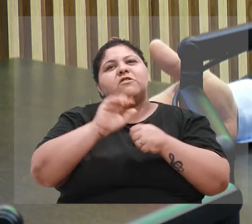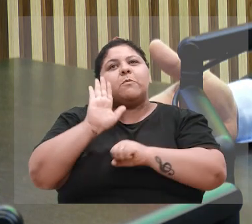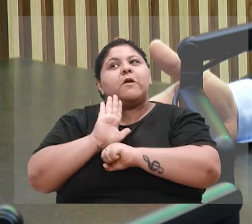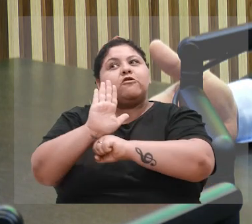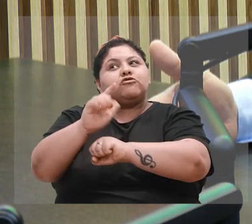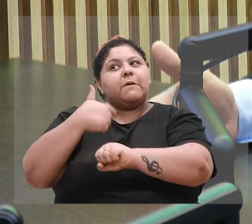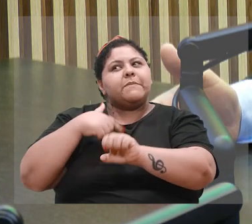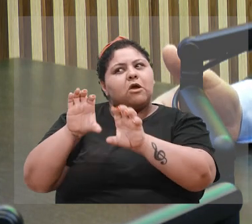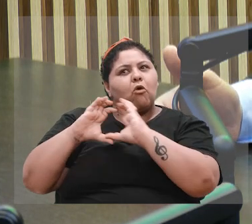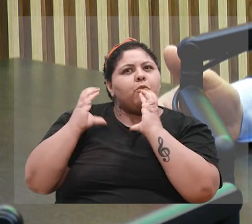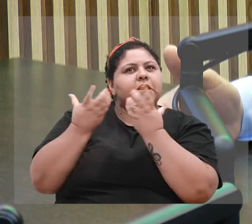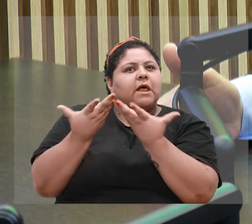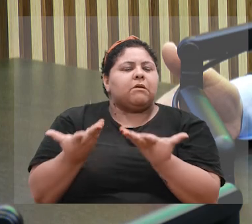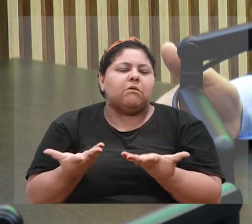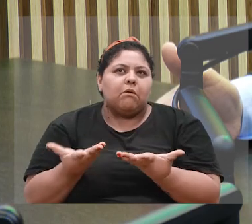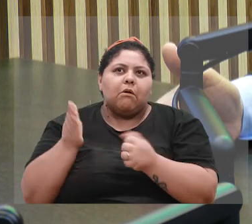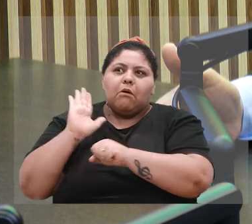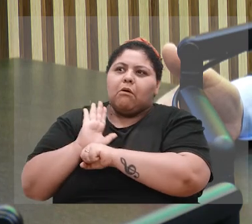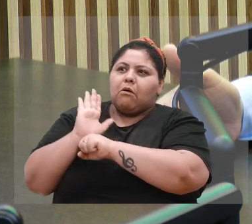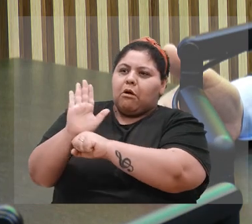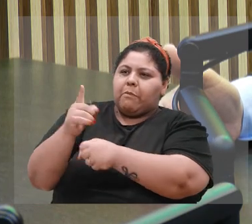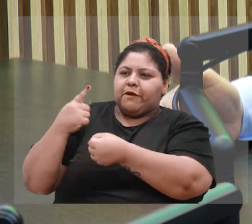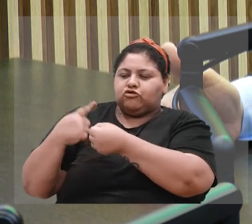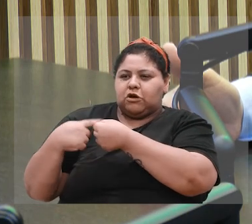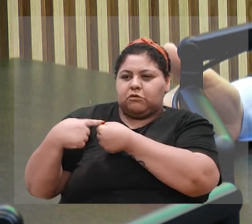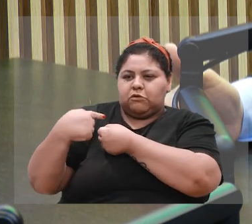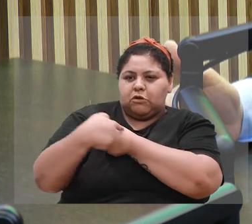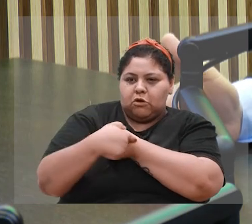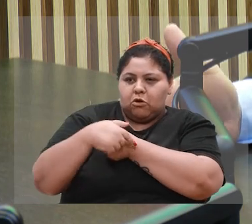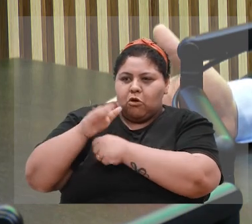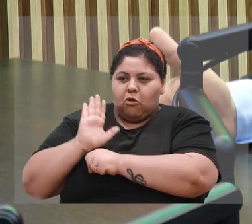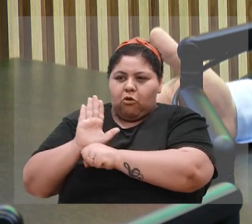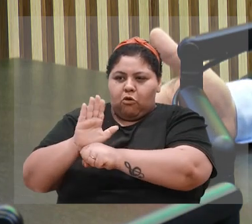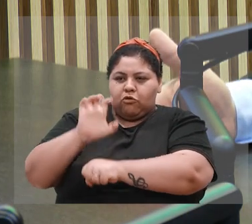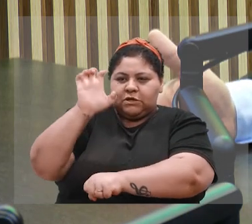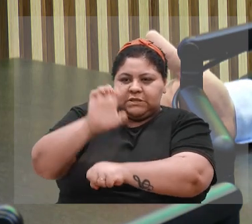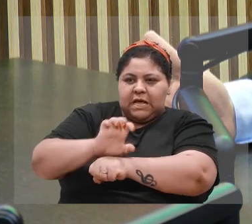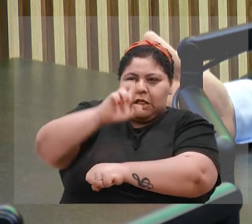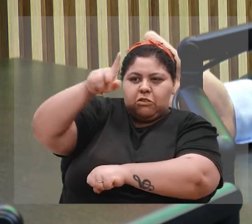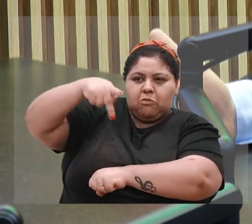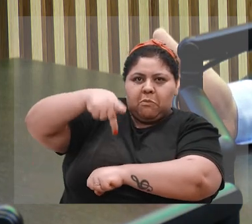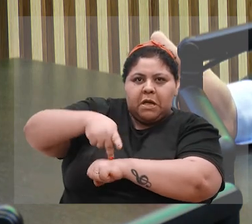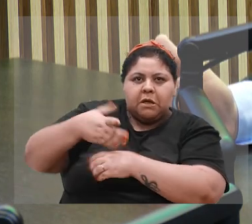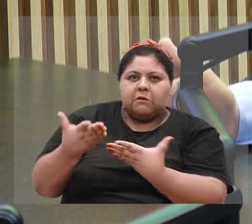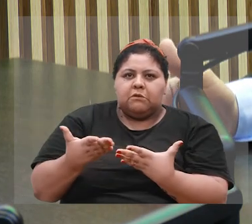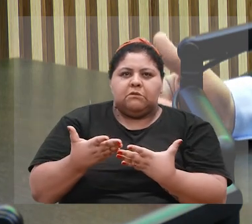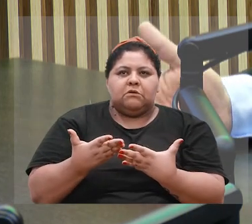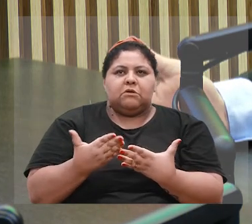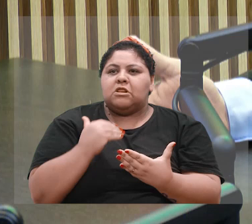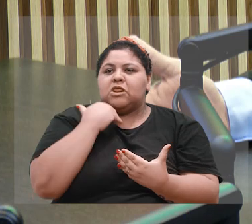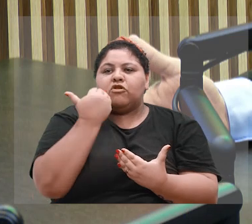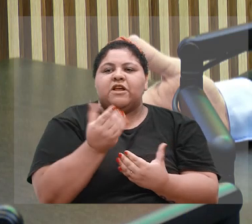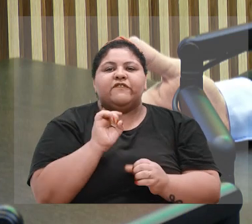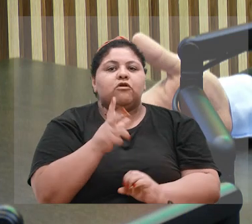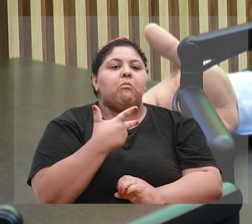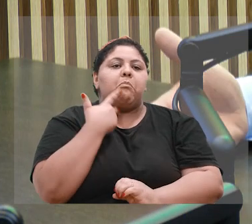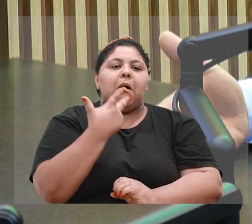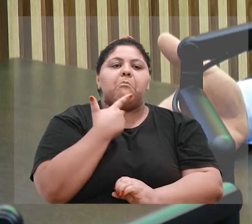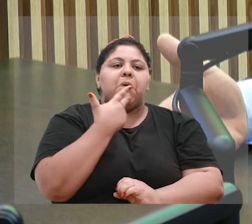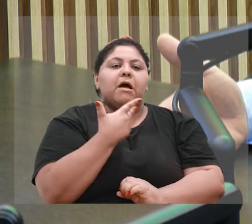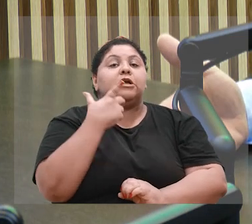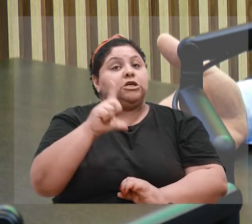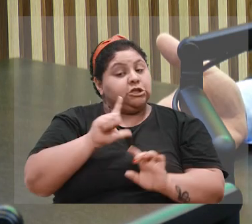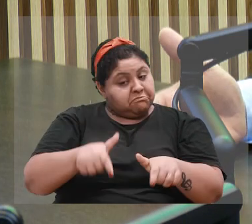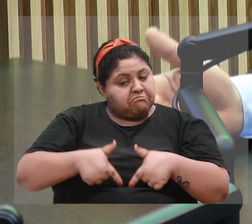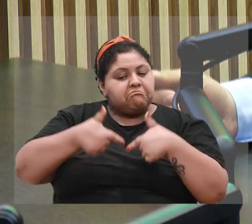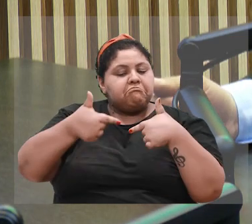minha comunidade? Para ajudar a minha cidade, ajudar o meu estado e ajudar o meu país. Não adiantava só eu falar, eu tinha que